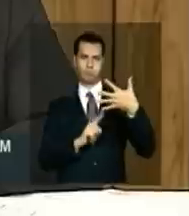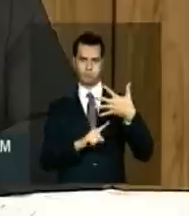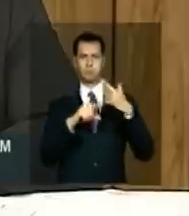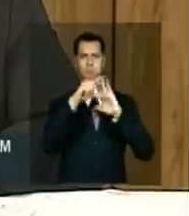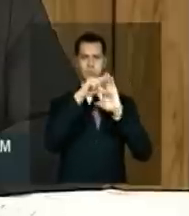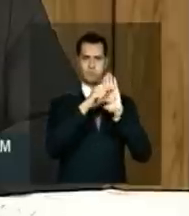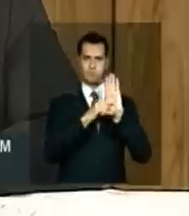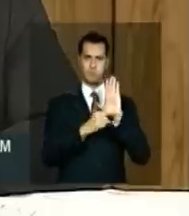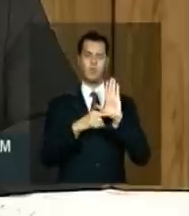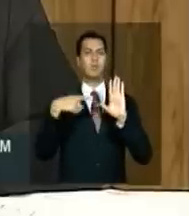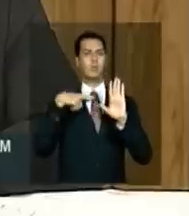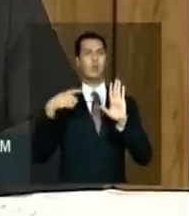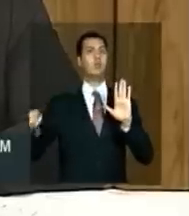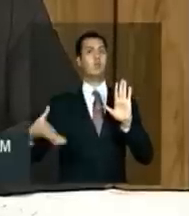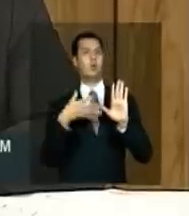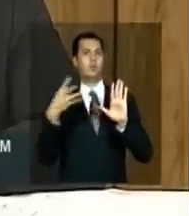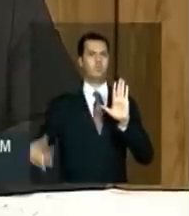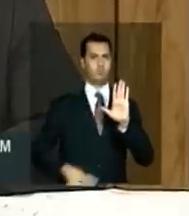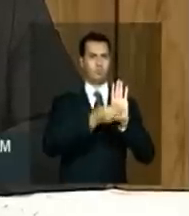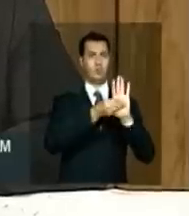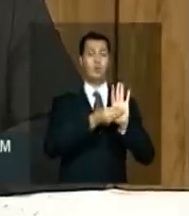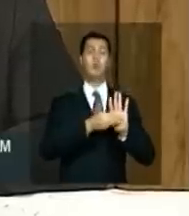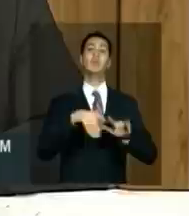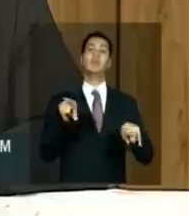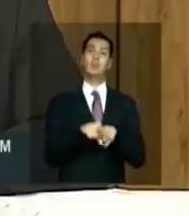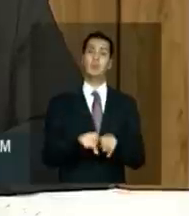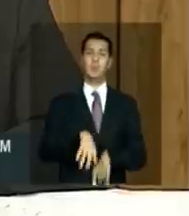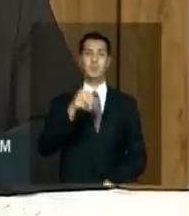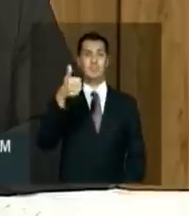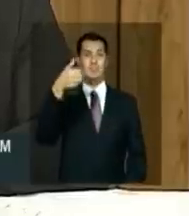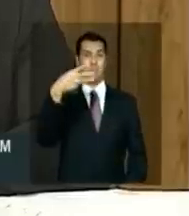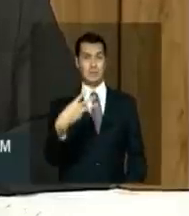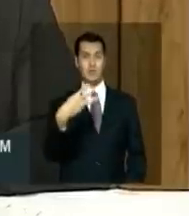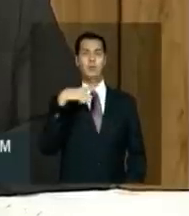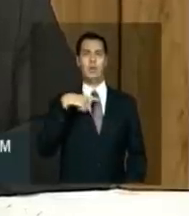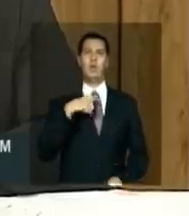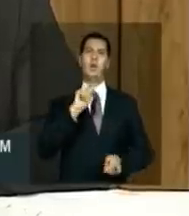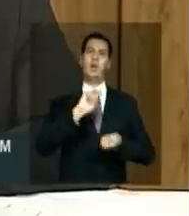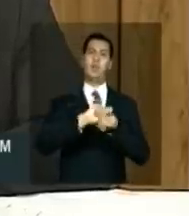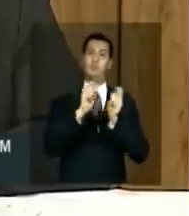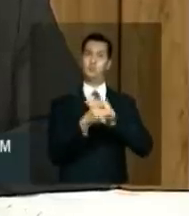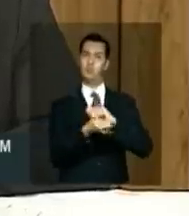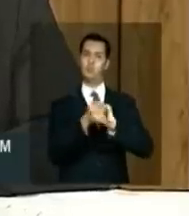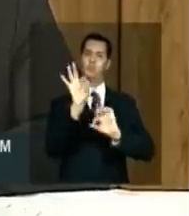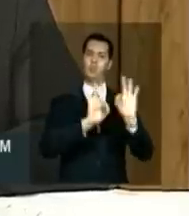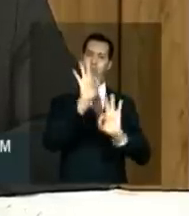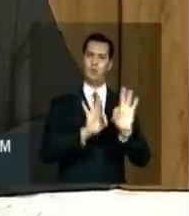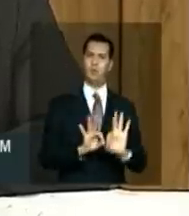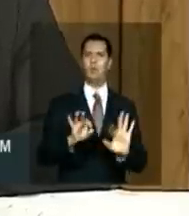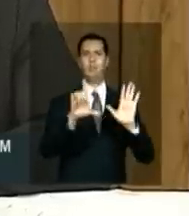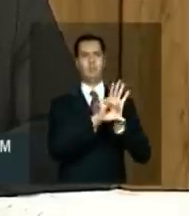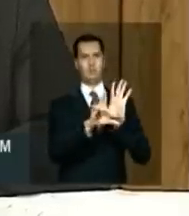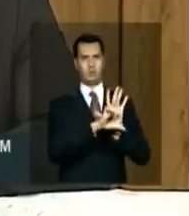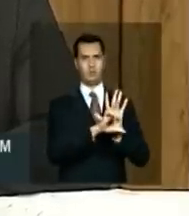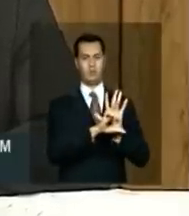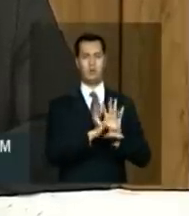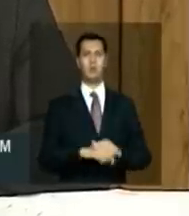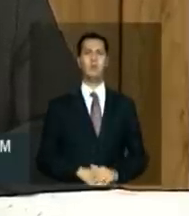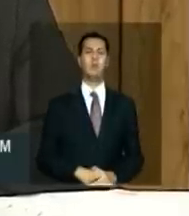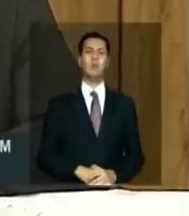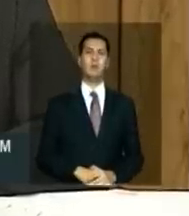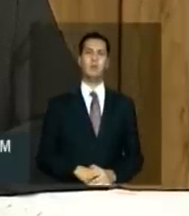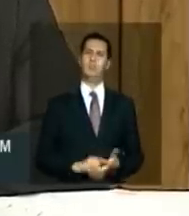e 13 ajustes ou adequações de conteúdo do projeto de lei essas